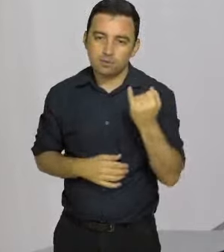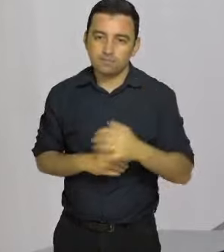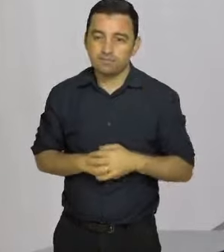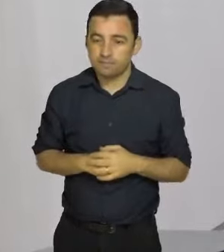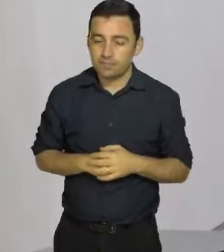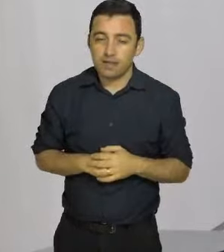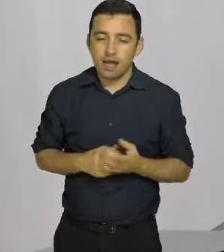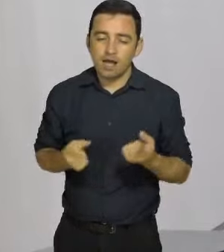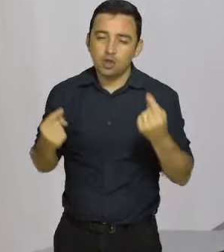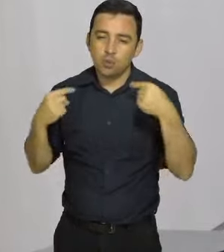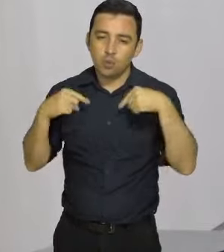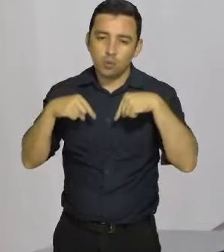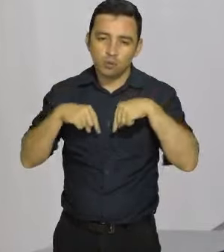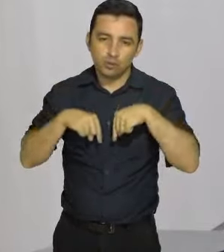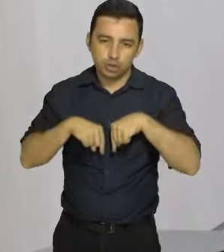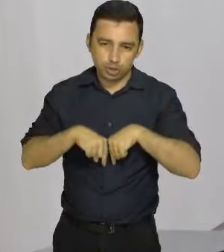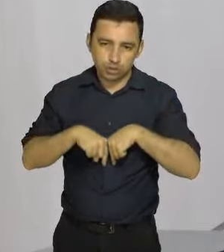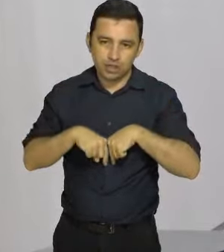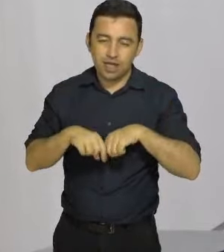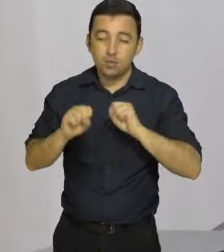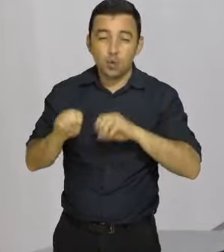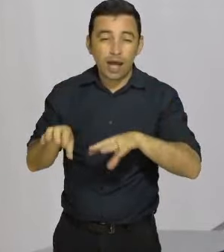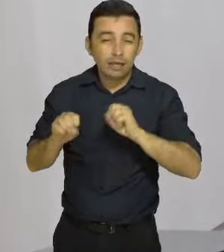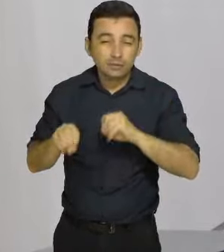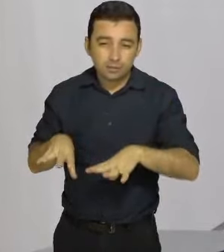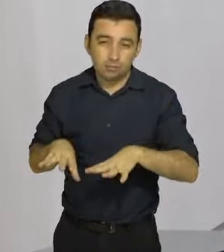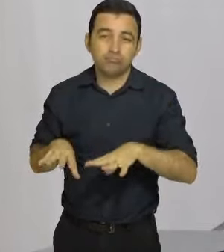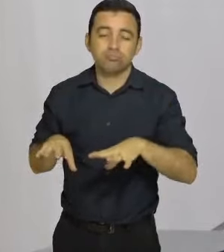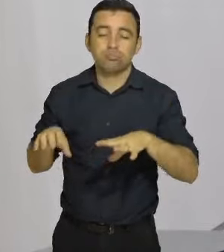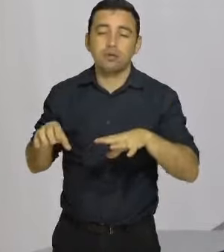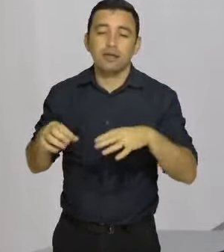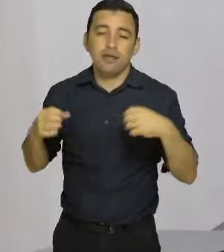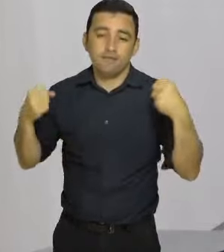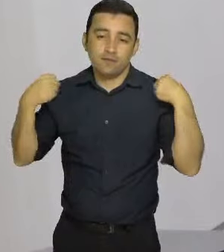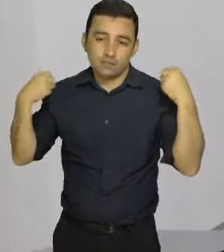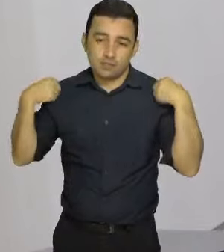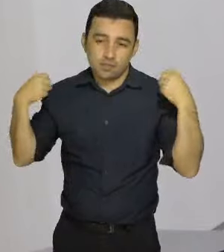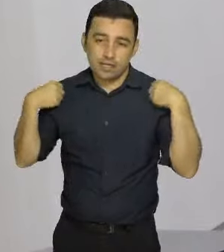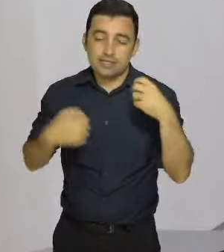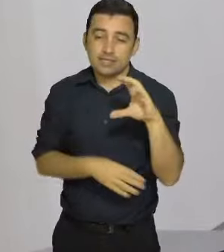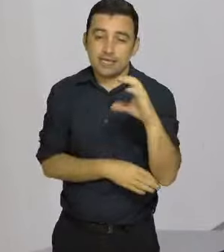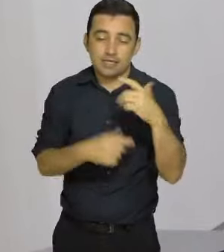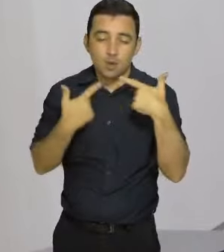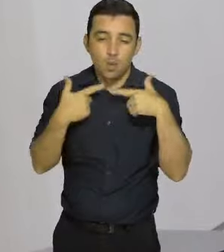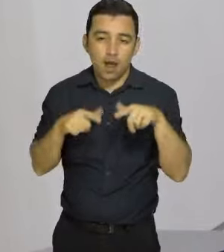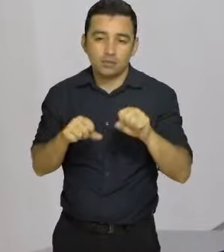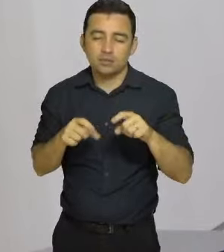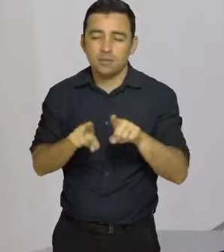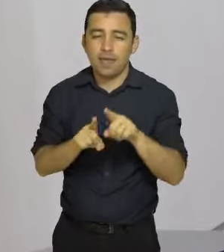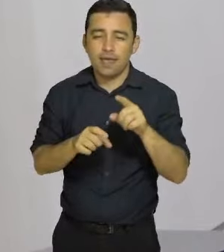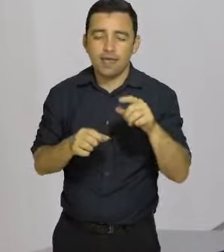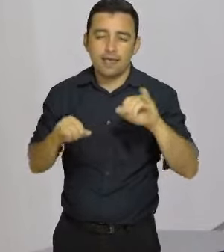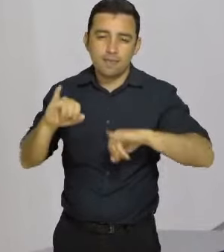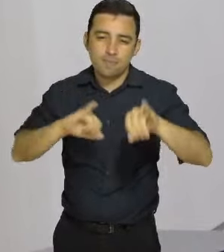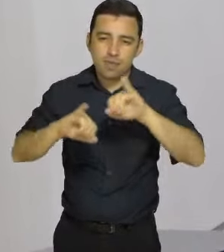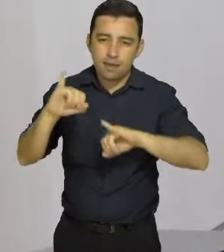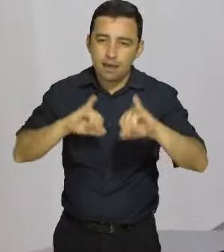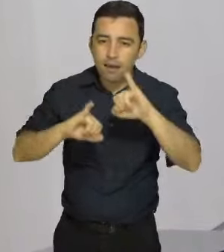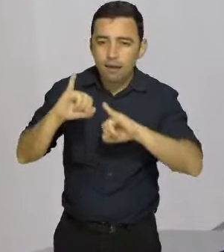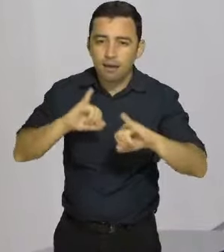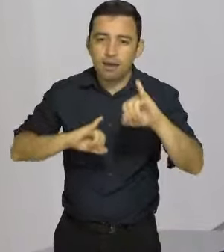Antropologia, educação física, ciências da linguagem, química,